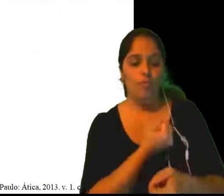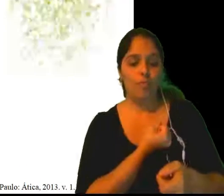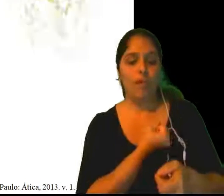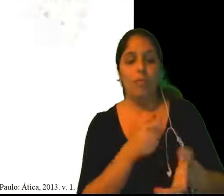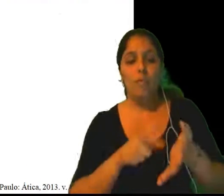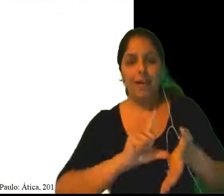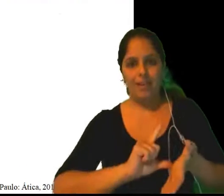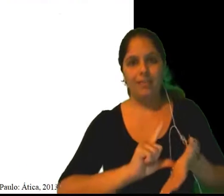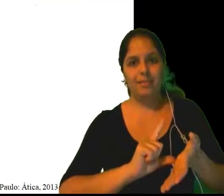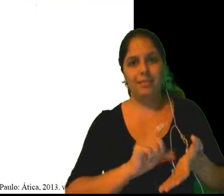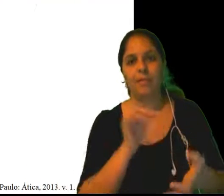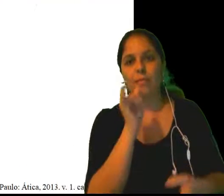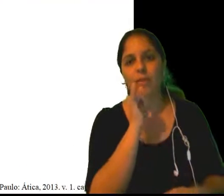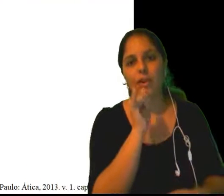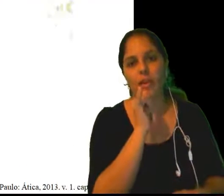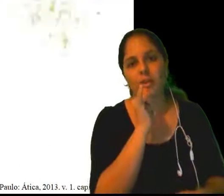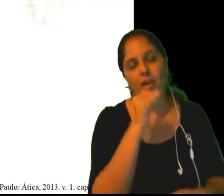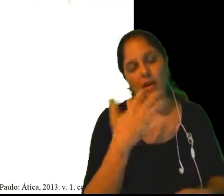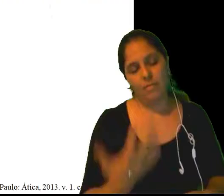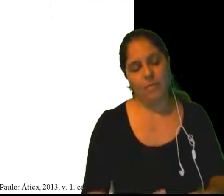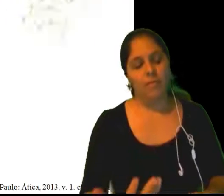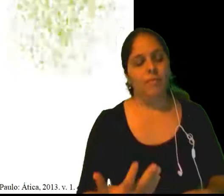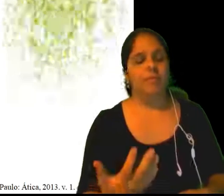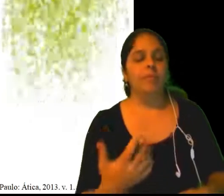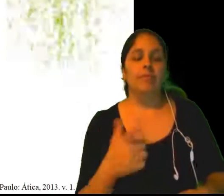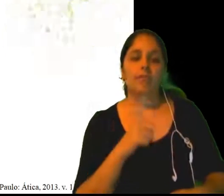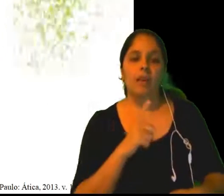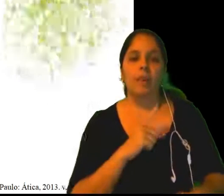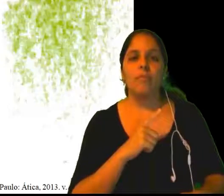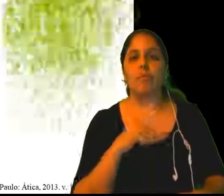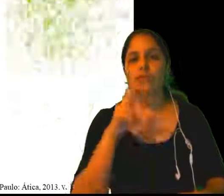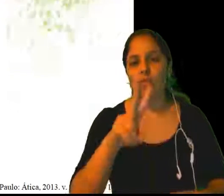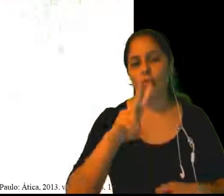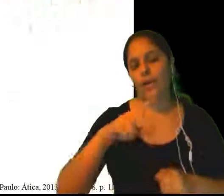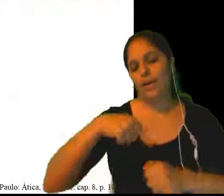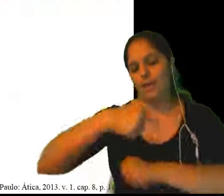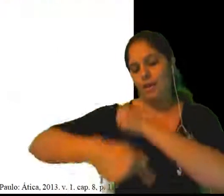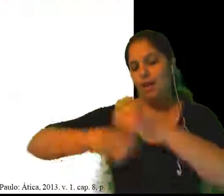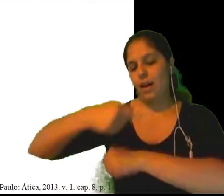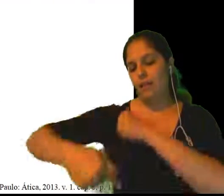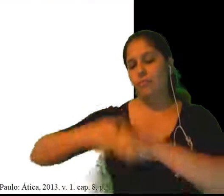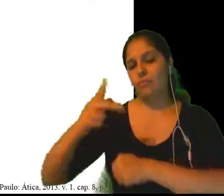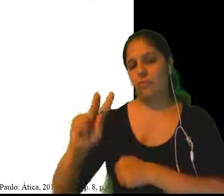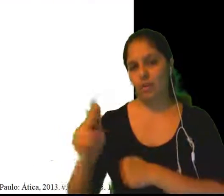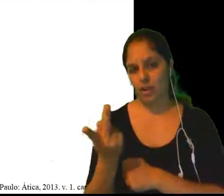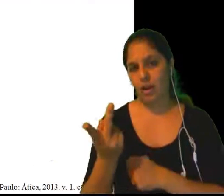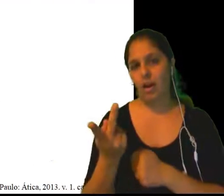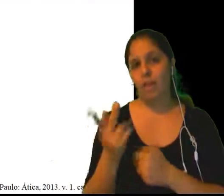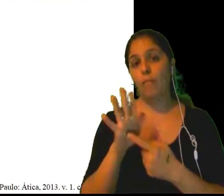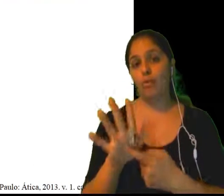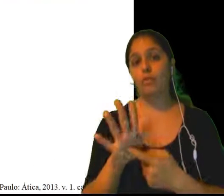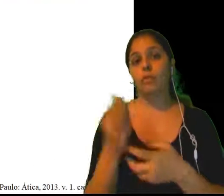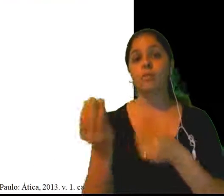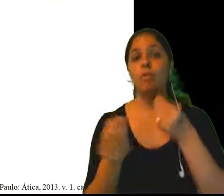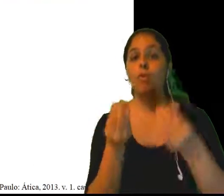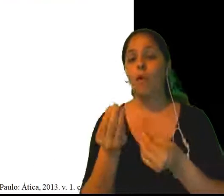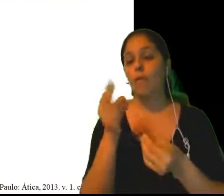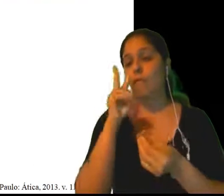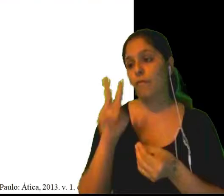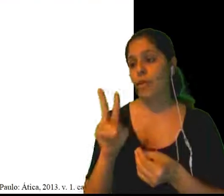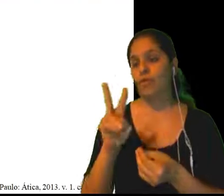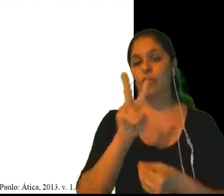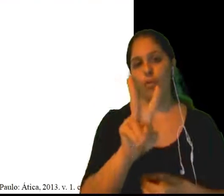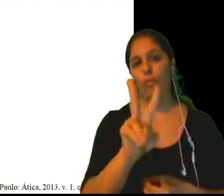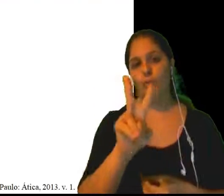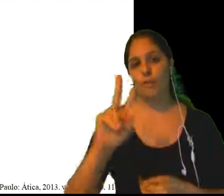frente do símbolo. Por exemplo, quando queremos dizer que temos 2 átomos de hidrogênio,